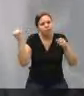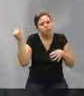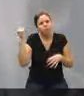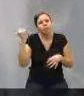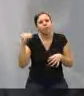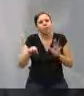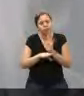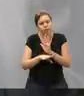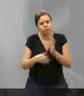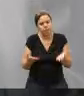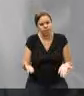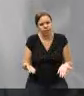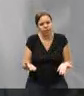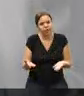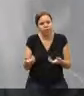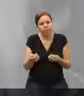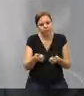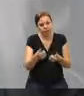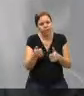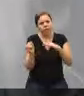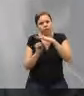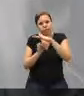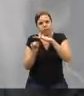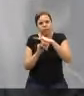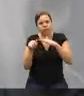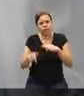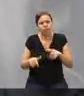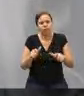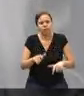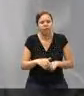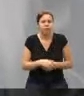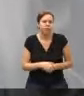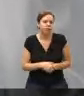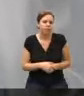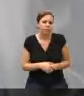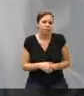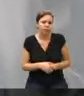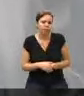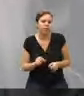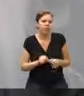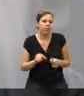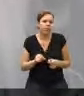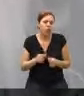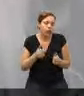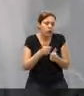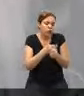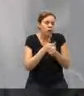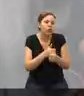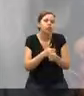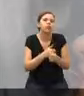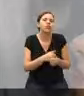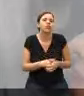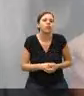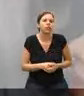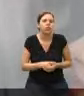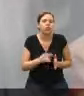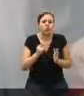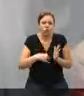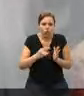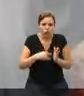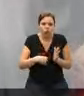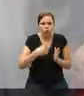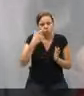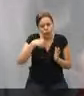importante, sim, a ajuda oferecida pela ONG, porque eles fazem um acompanhamento para tirar a